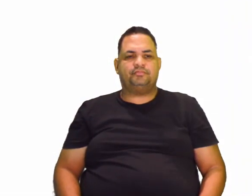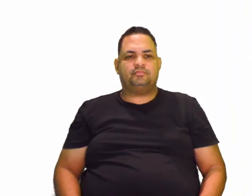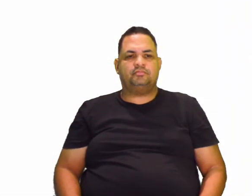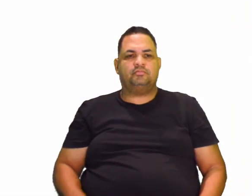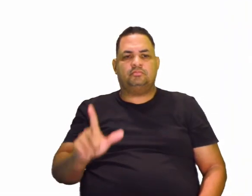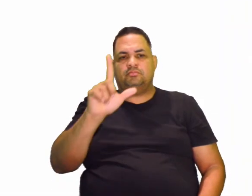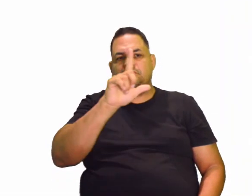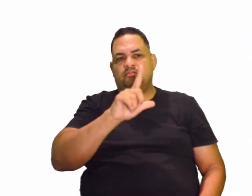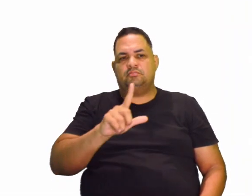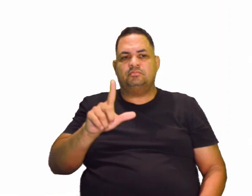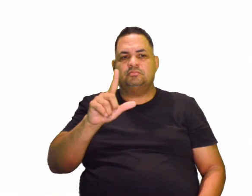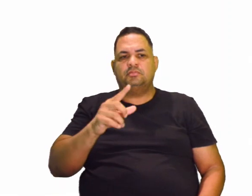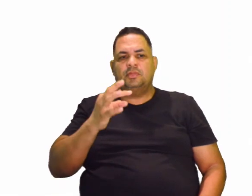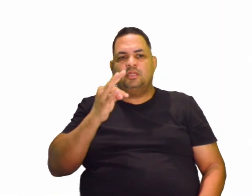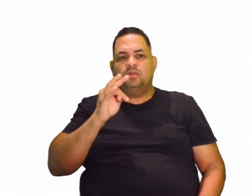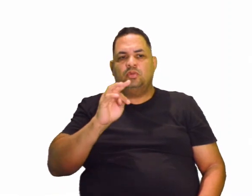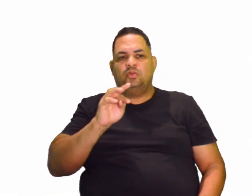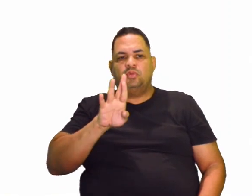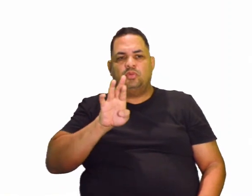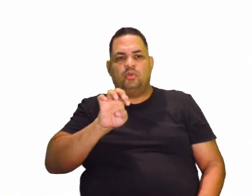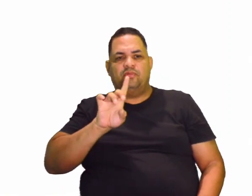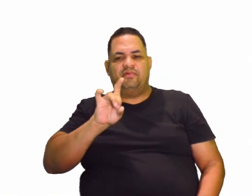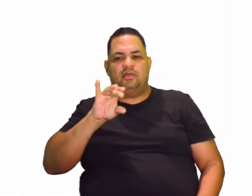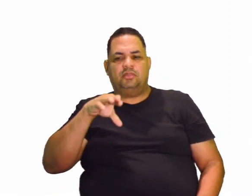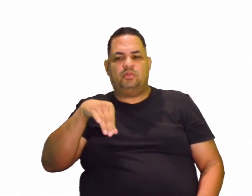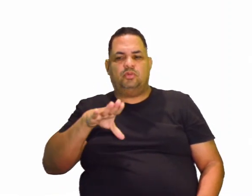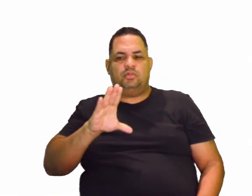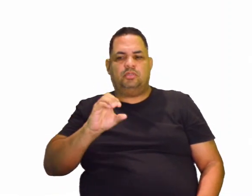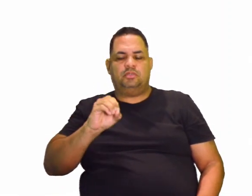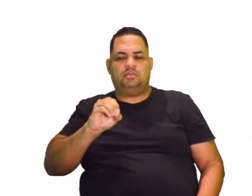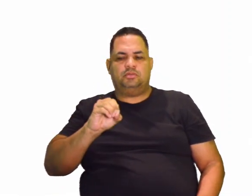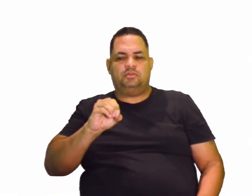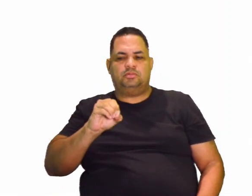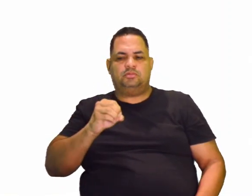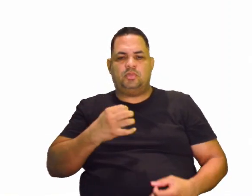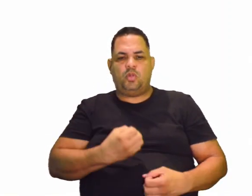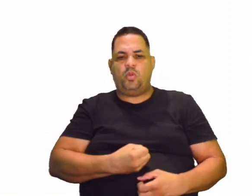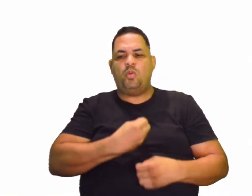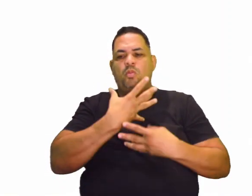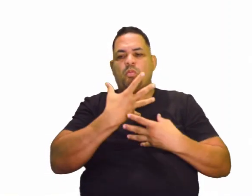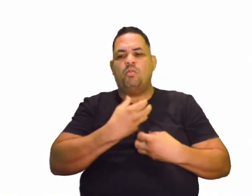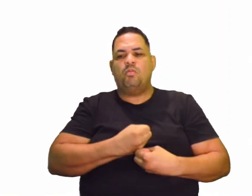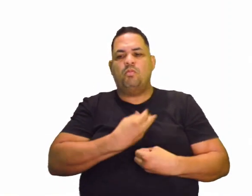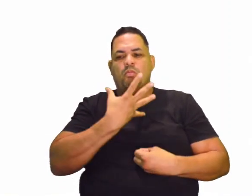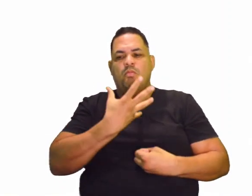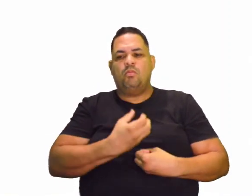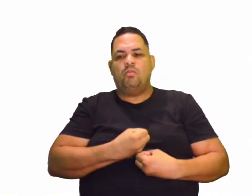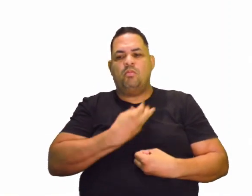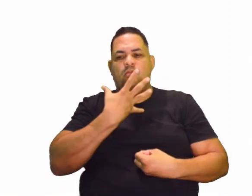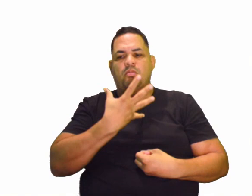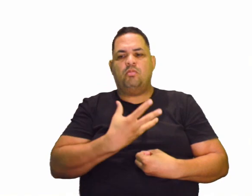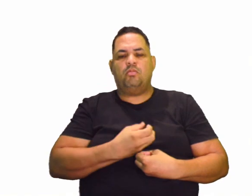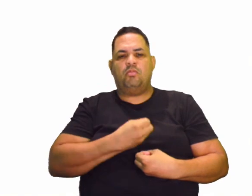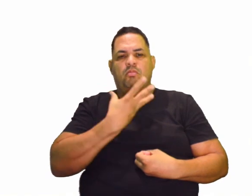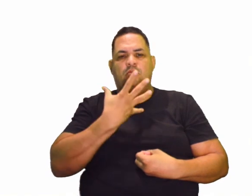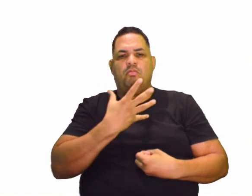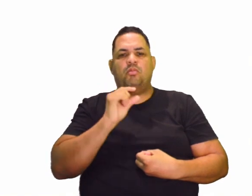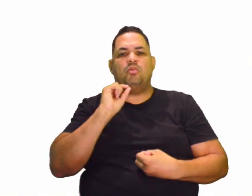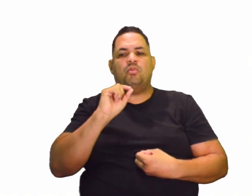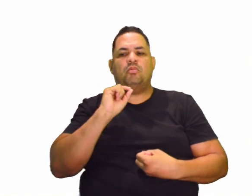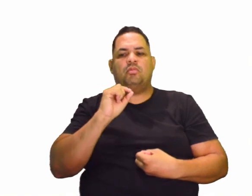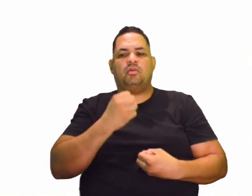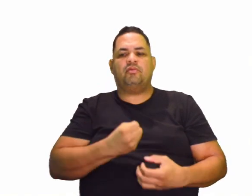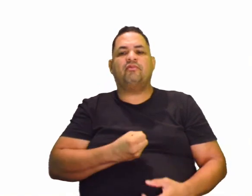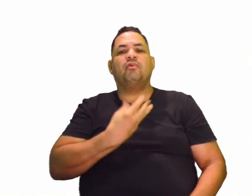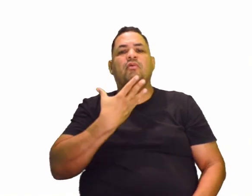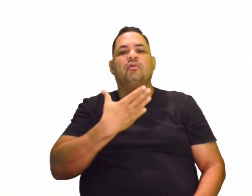que é o trovadorismo, um pouquinho de literatura que está relacionada à música também. O que foi o trovadorismo, professora? Surgido aí nesse